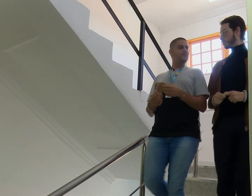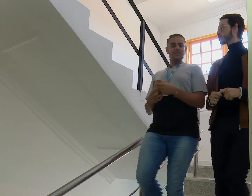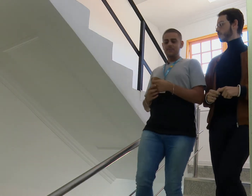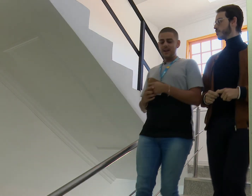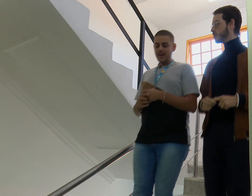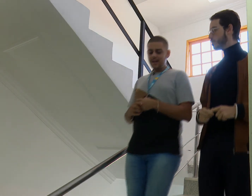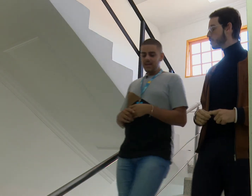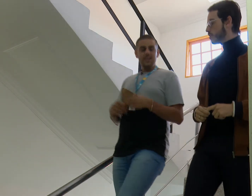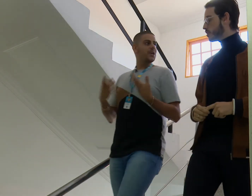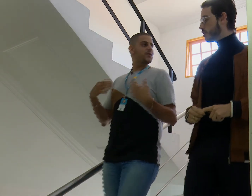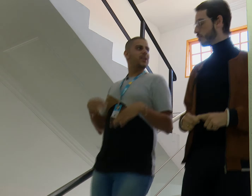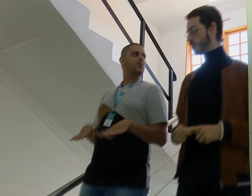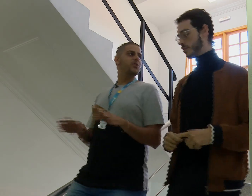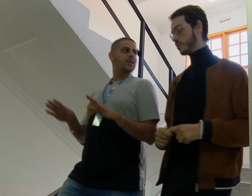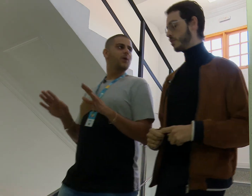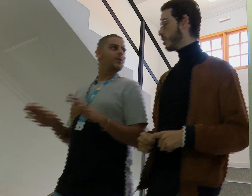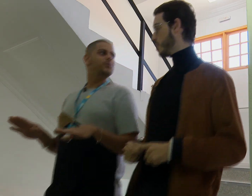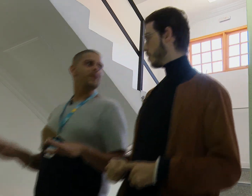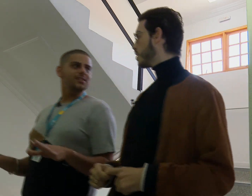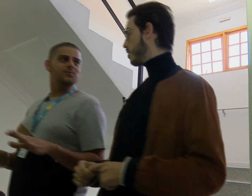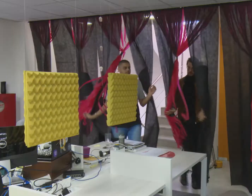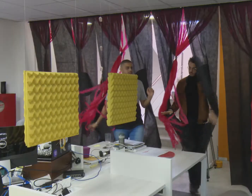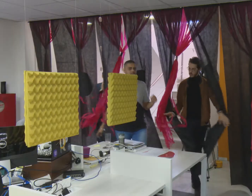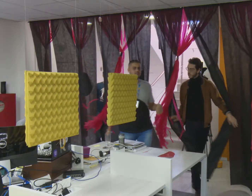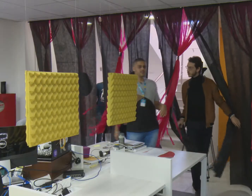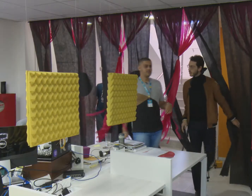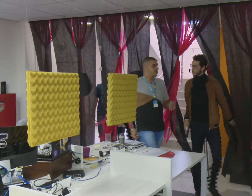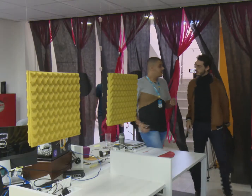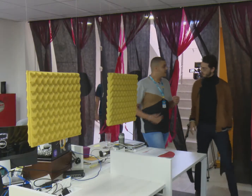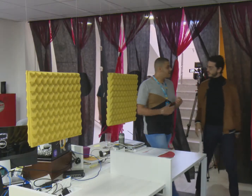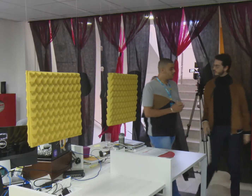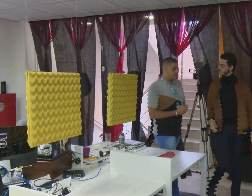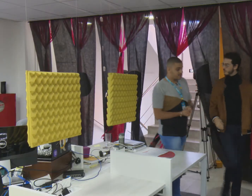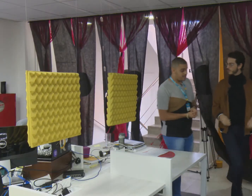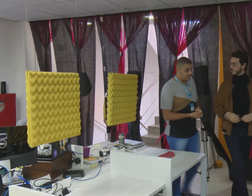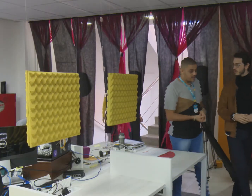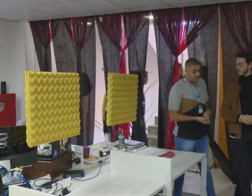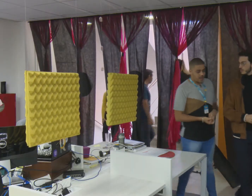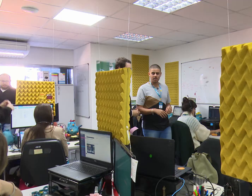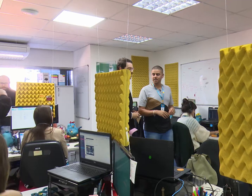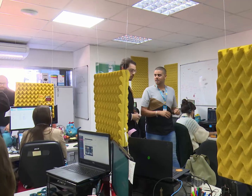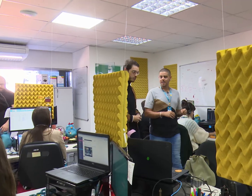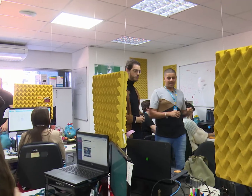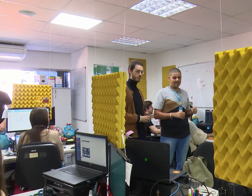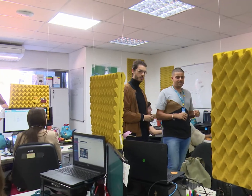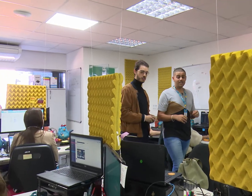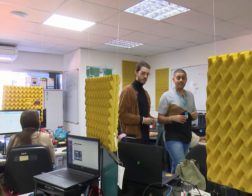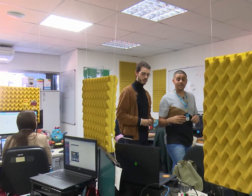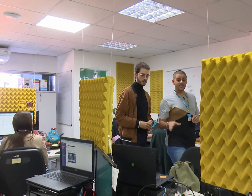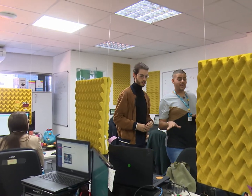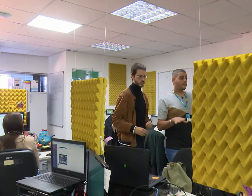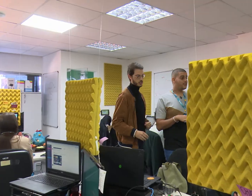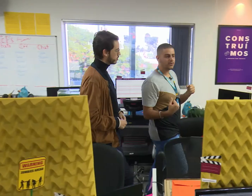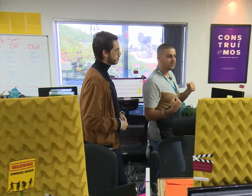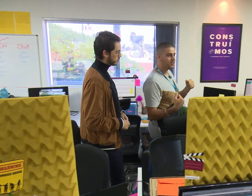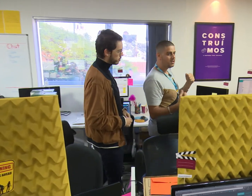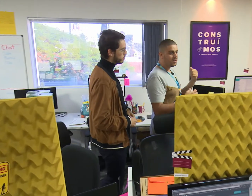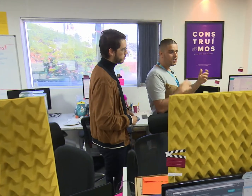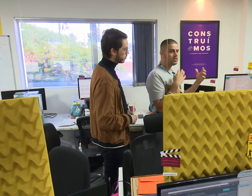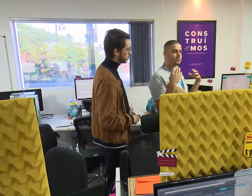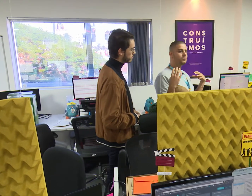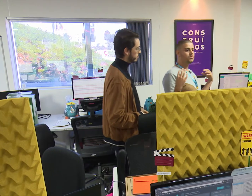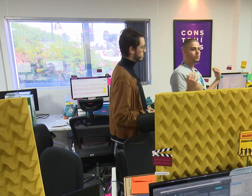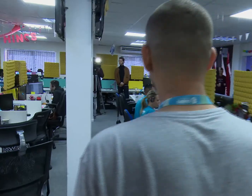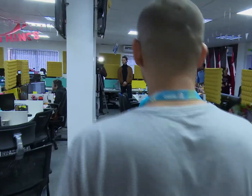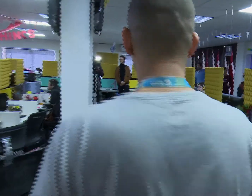barreiras sempre foi a principal dedicação do Ramuel. Hoje, com a maior equipe da empresa, ele aproveita a energia para